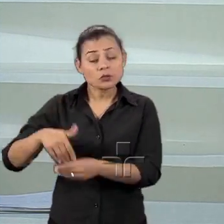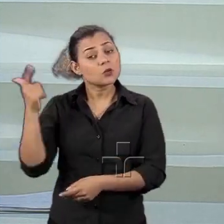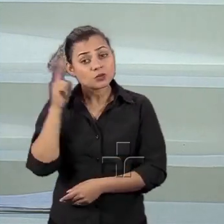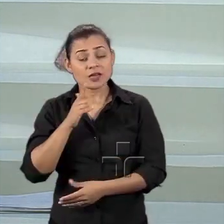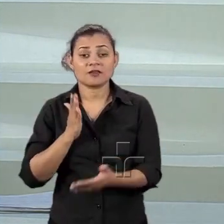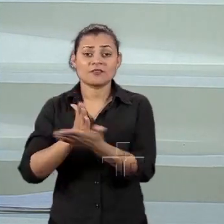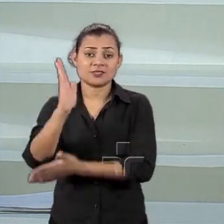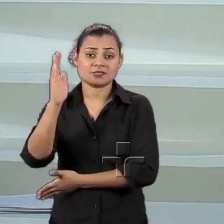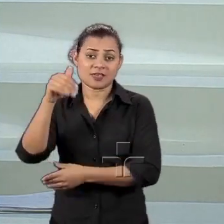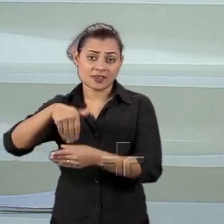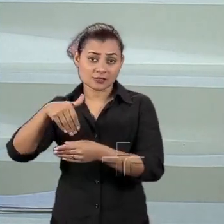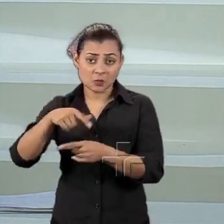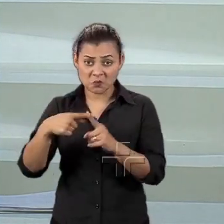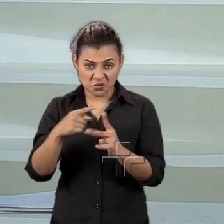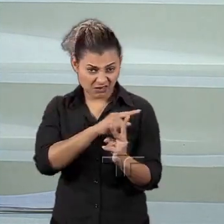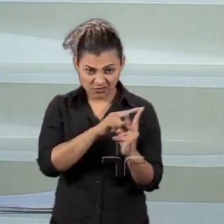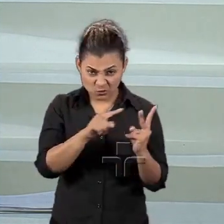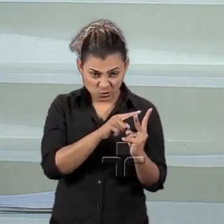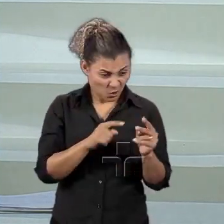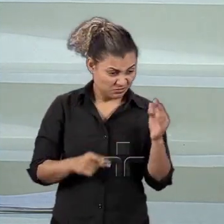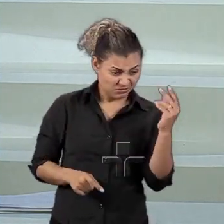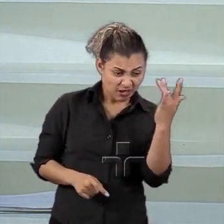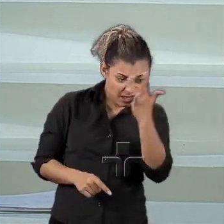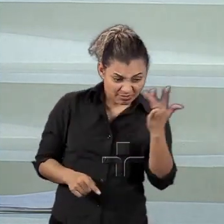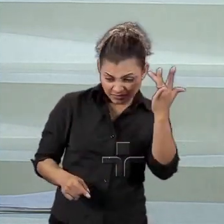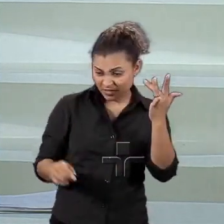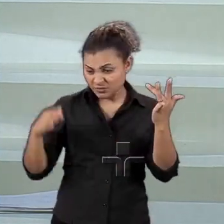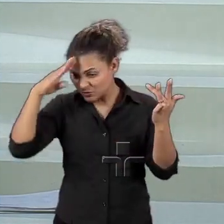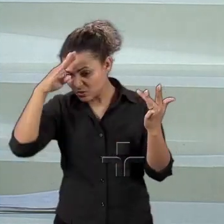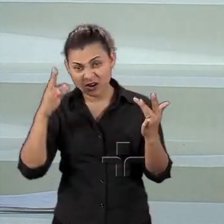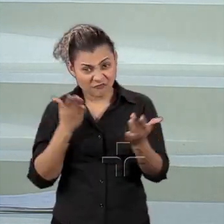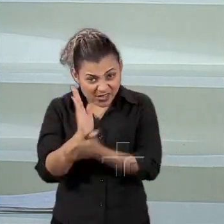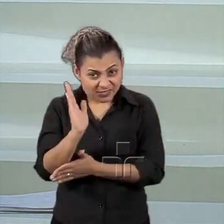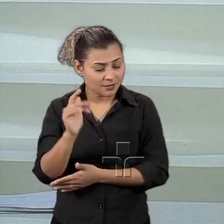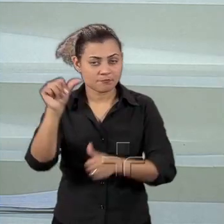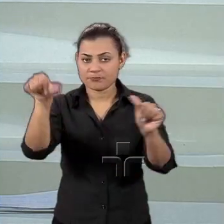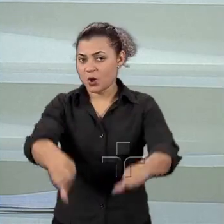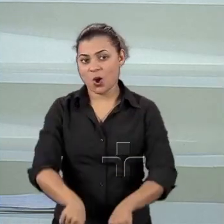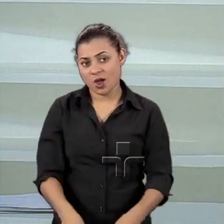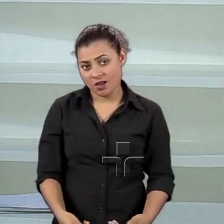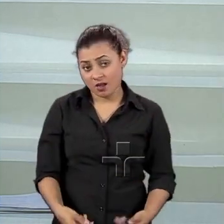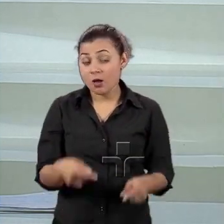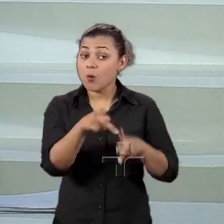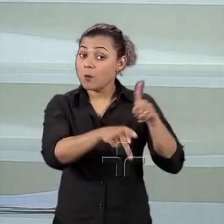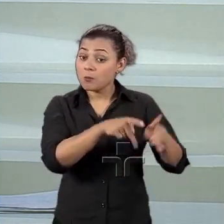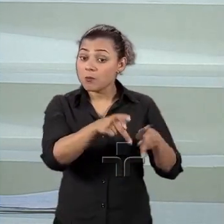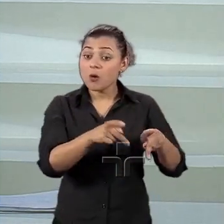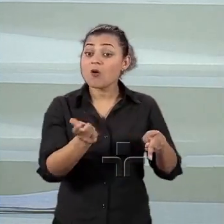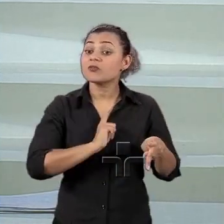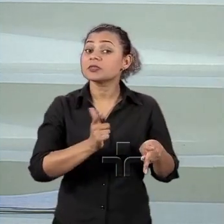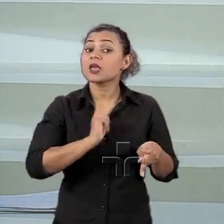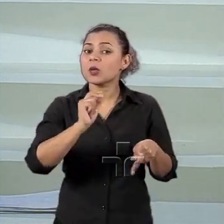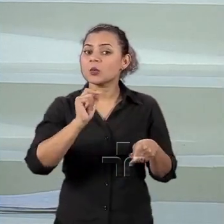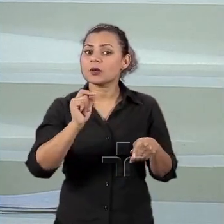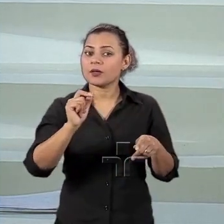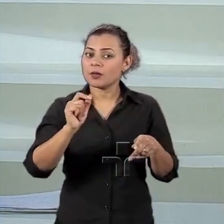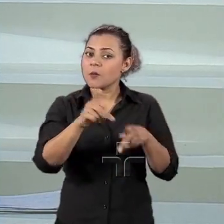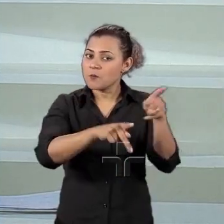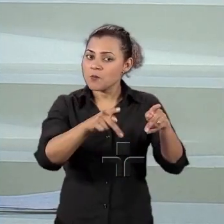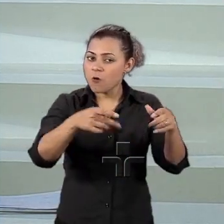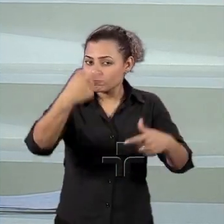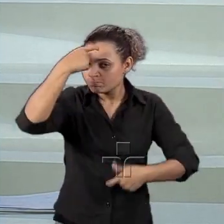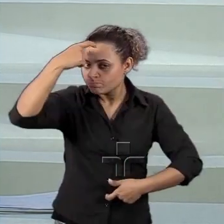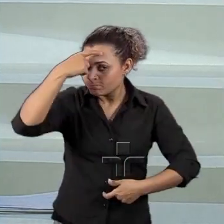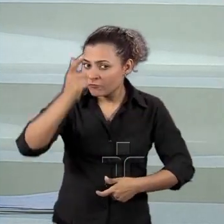eleição. Porque se um desses 3 chegarem, eles vencerão. Agora, o povo vai ter essa sensatez de fazer